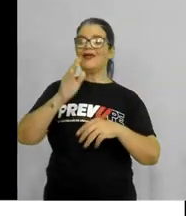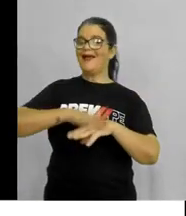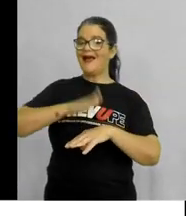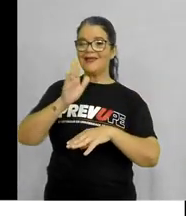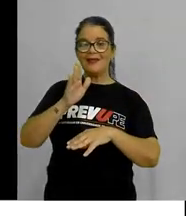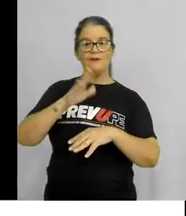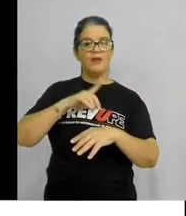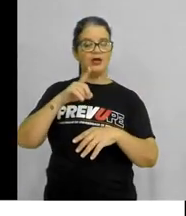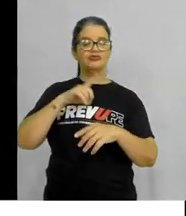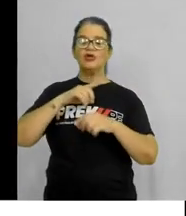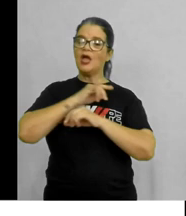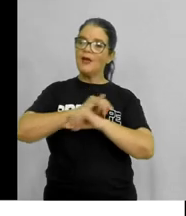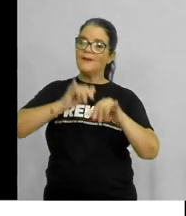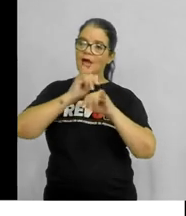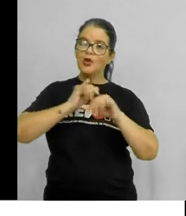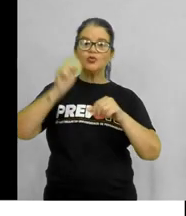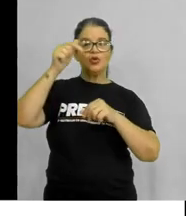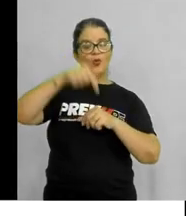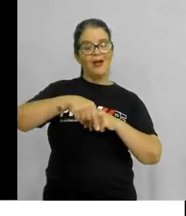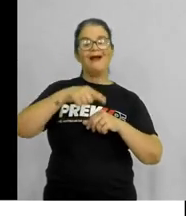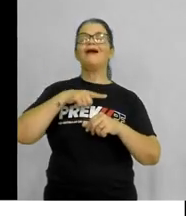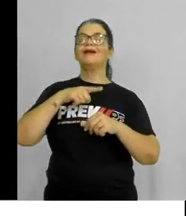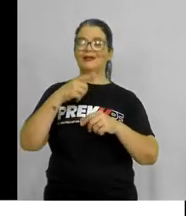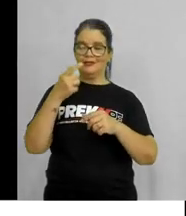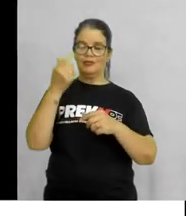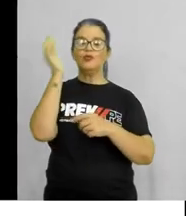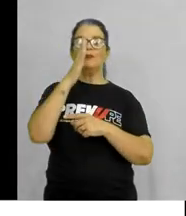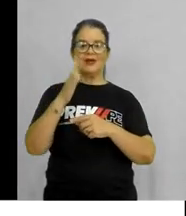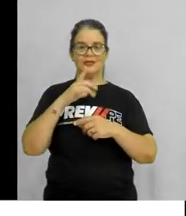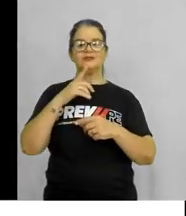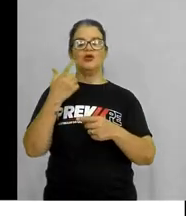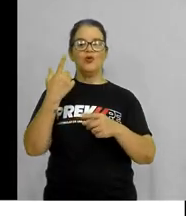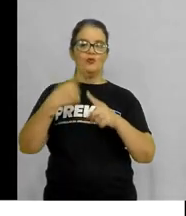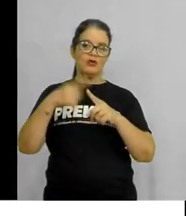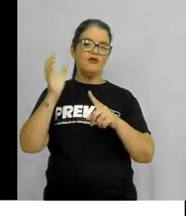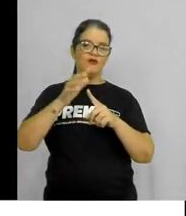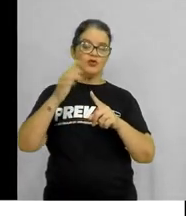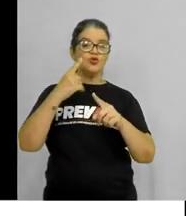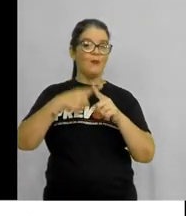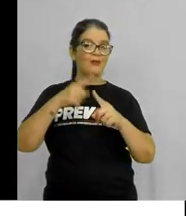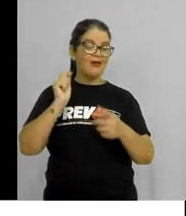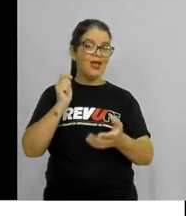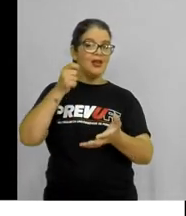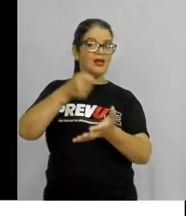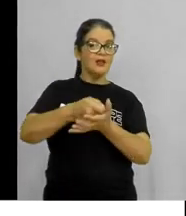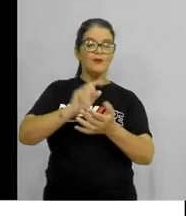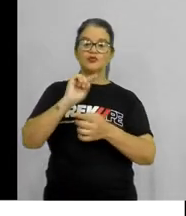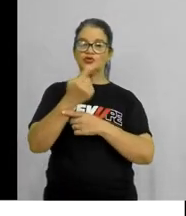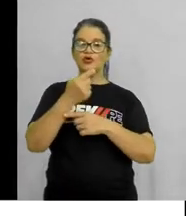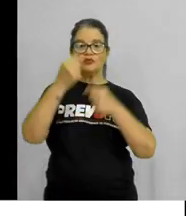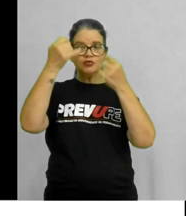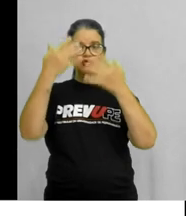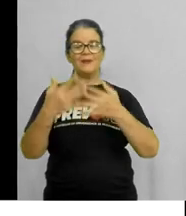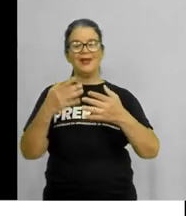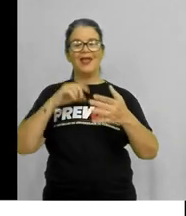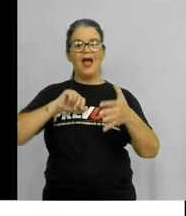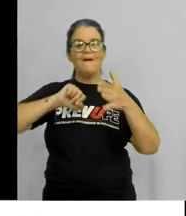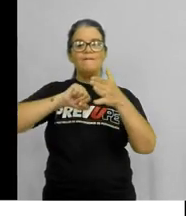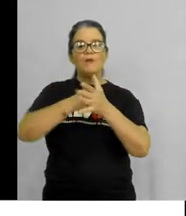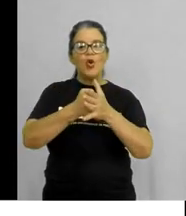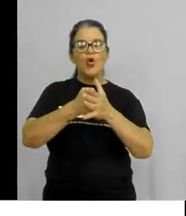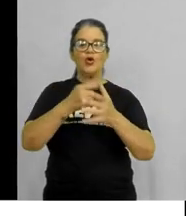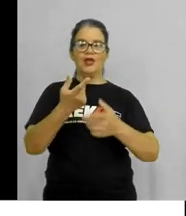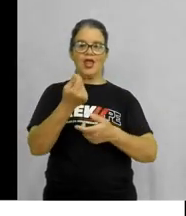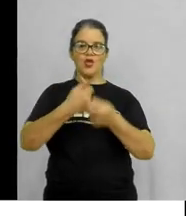mais repercutiu aqui no Brasil porque ele impôs o que nós vamos chamar de bloqueio